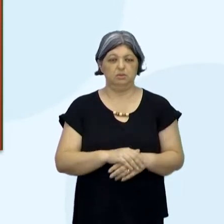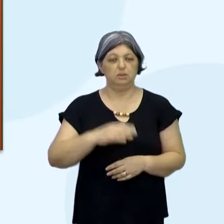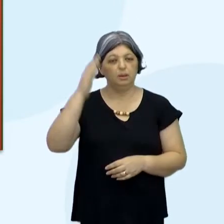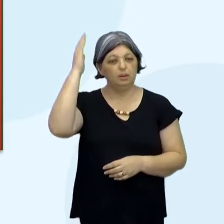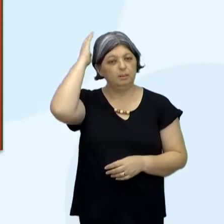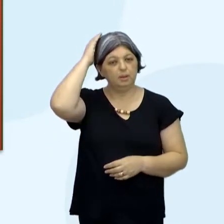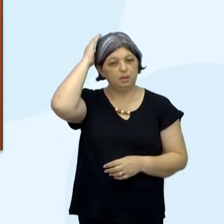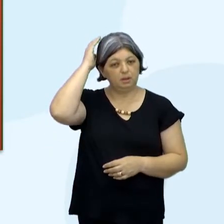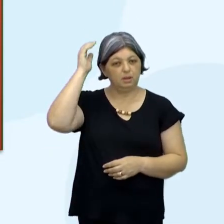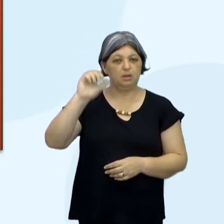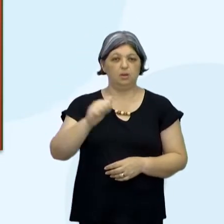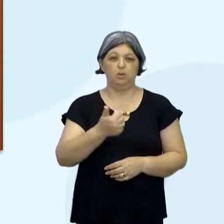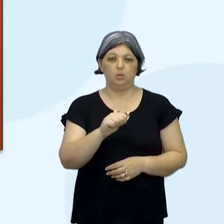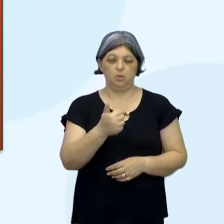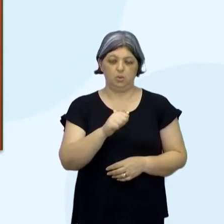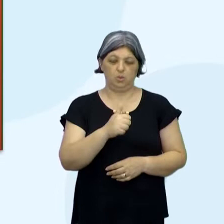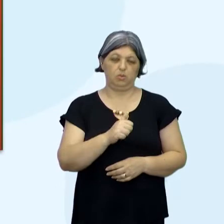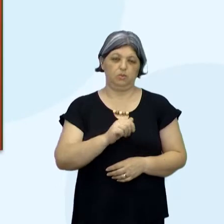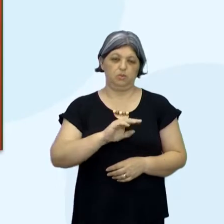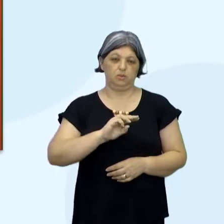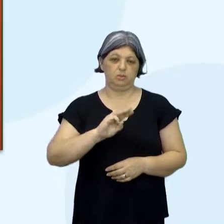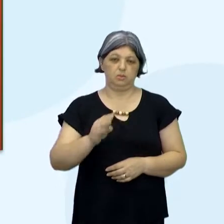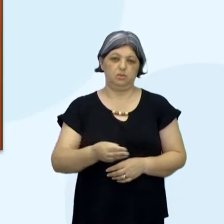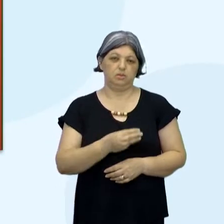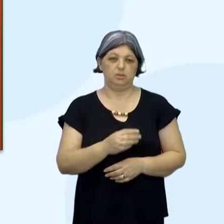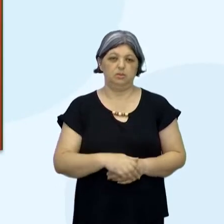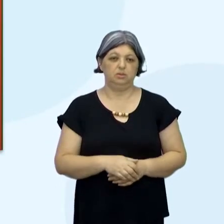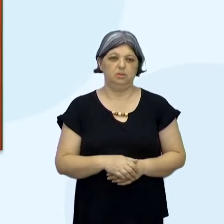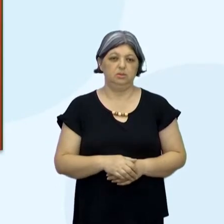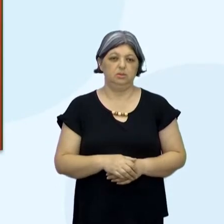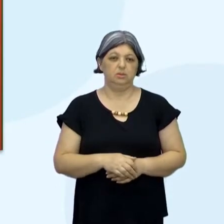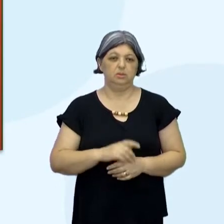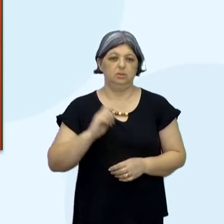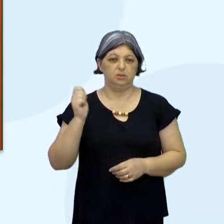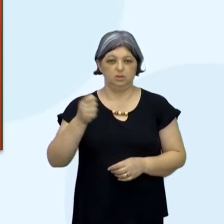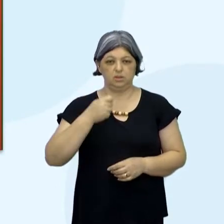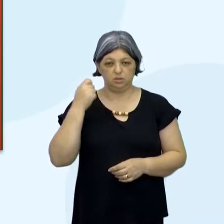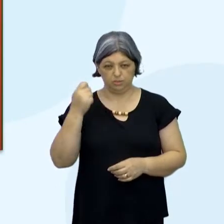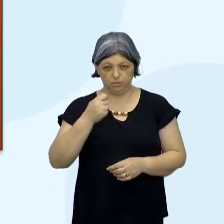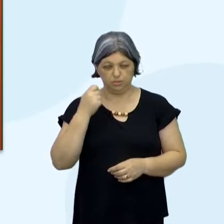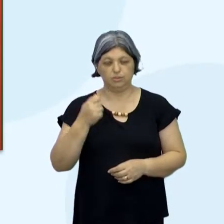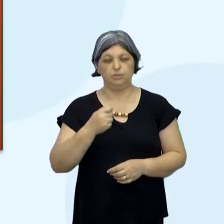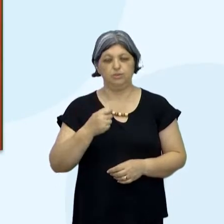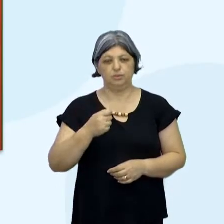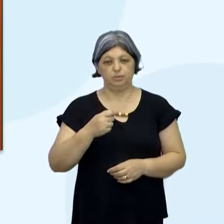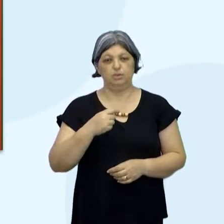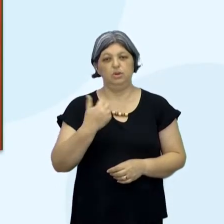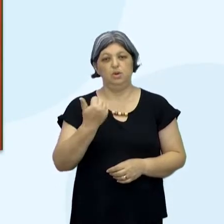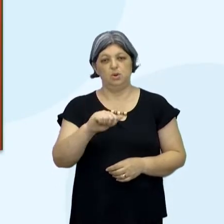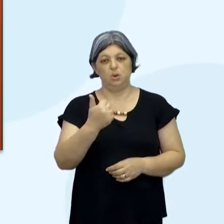11 milhões. O Rio Grande do Sul, né? Também aí mais de 11 milhões.